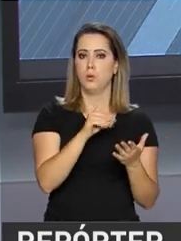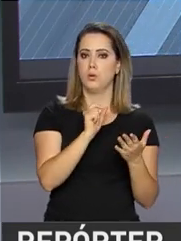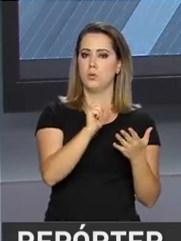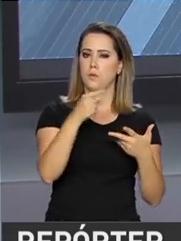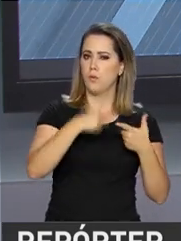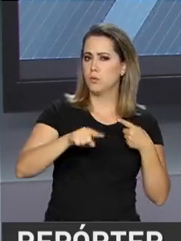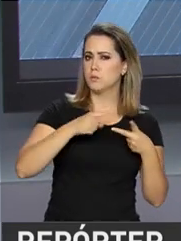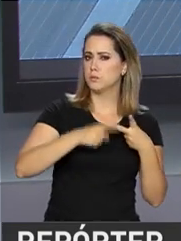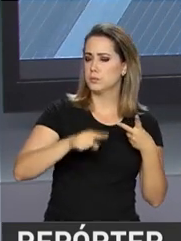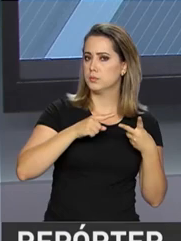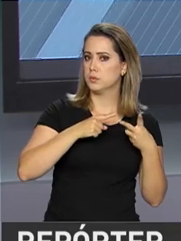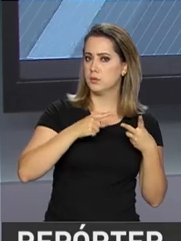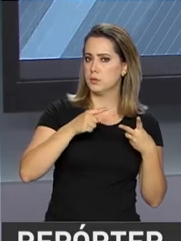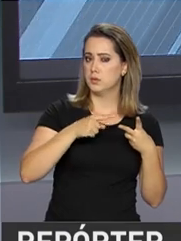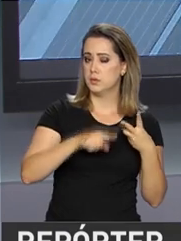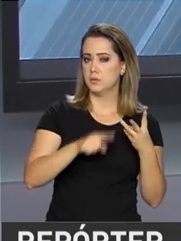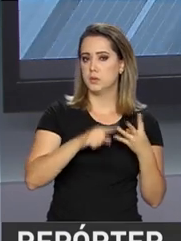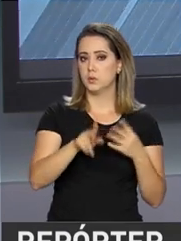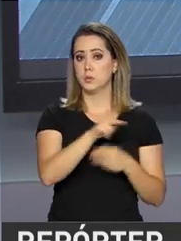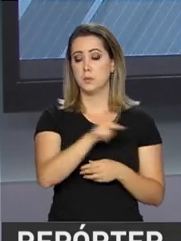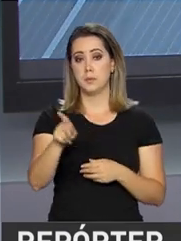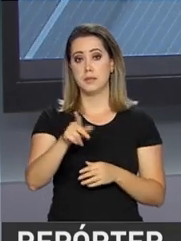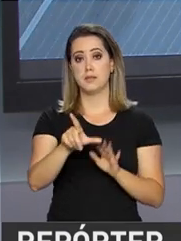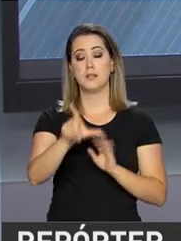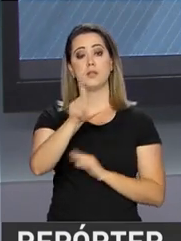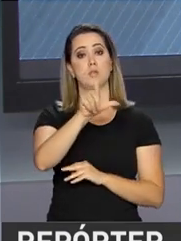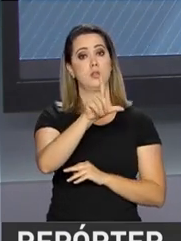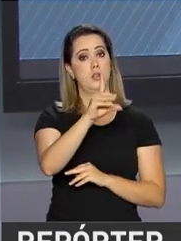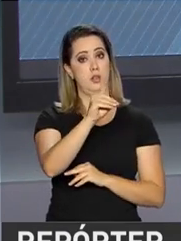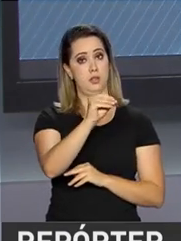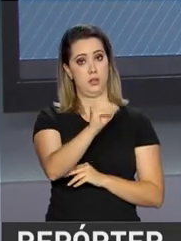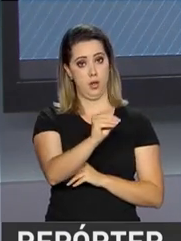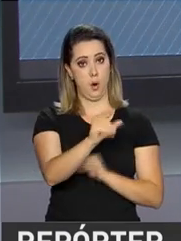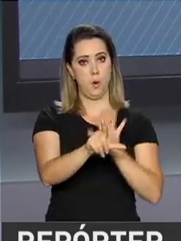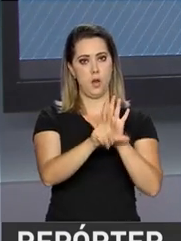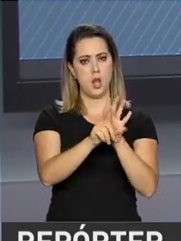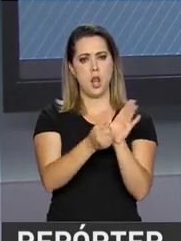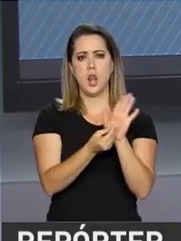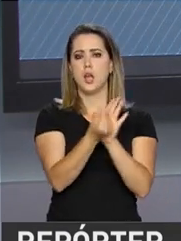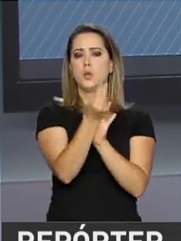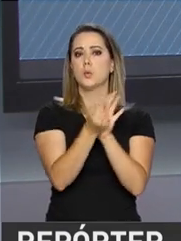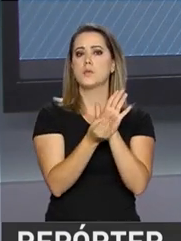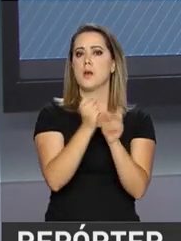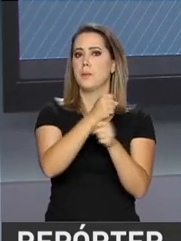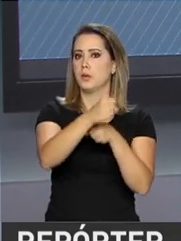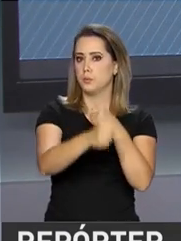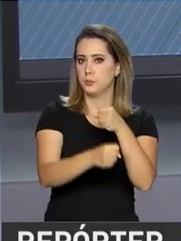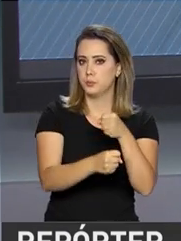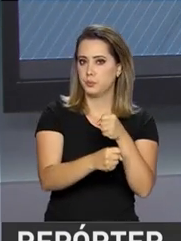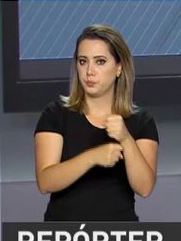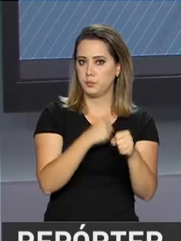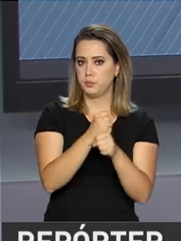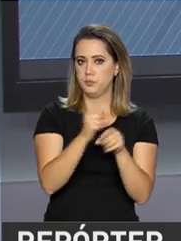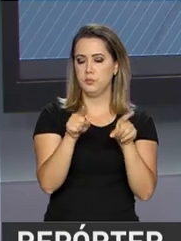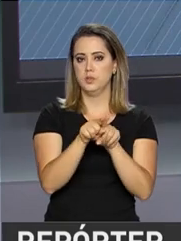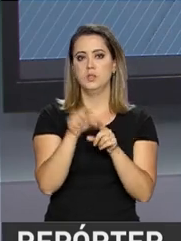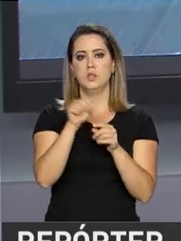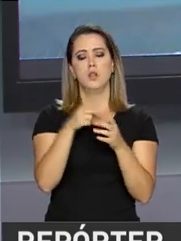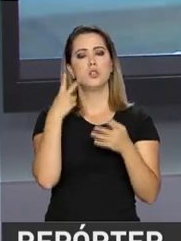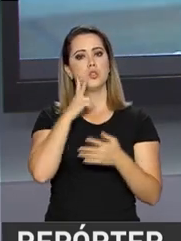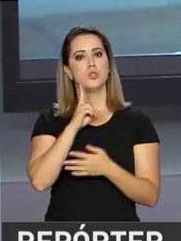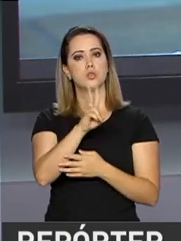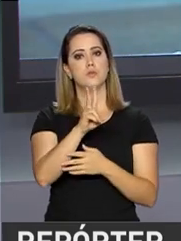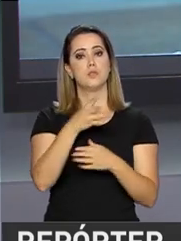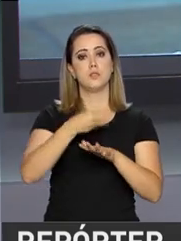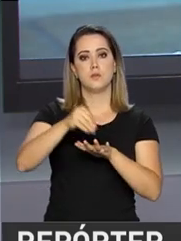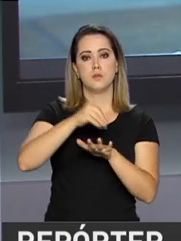pouco veto presidencial à lei de diretrizes orçamentárias de 2017 as informações a gente confere com o